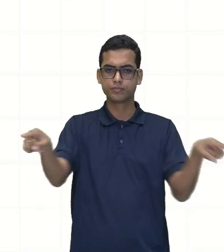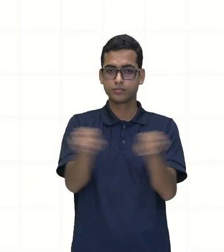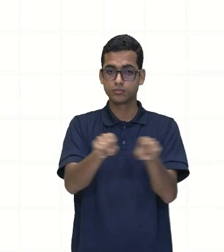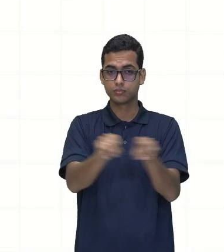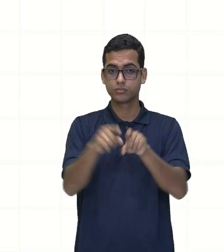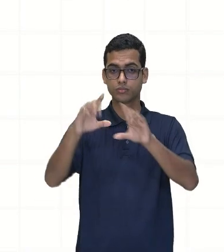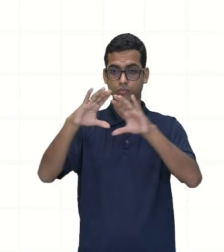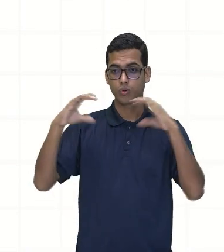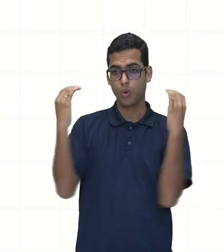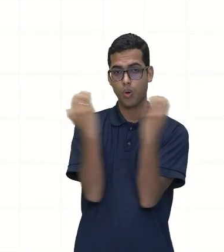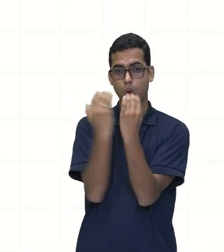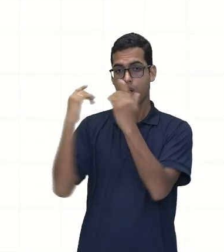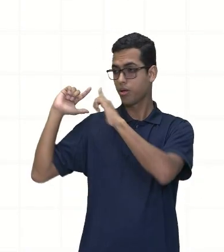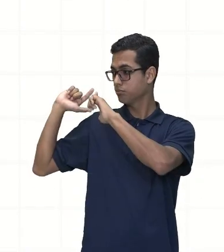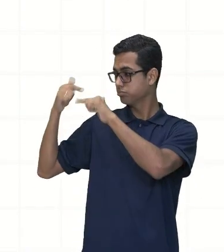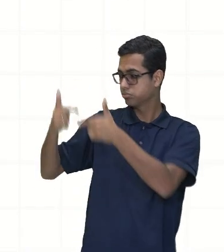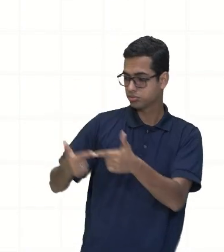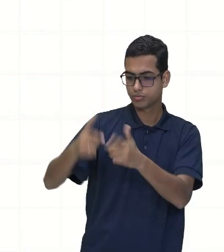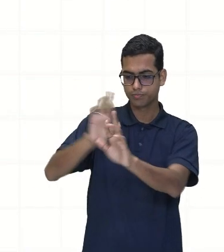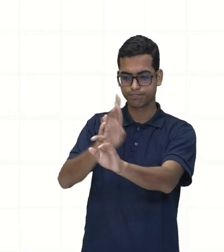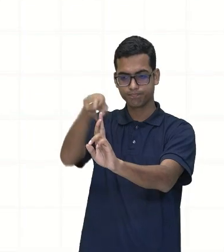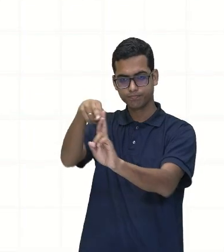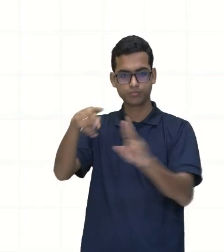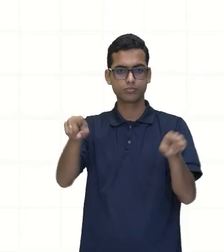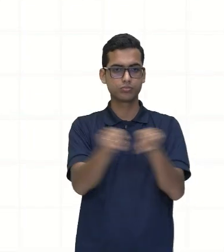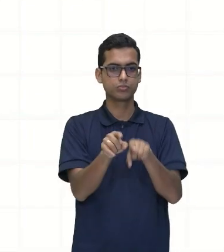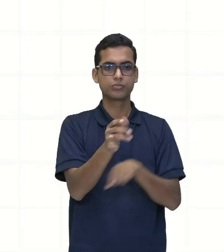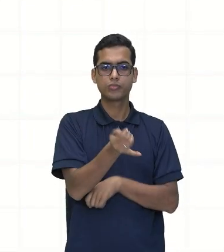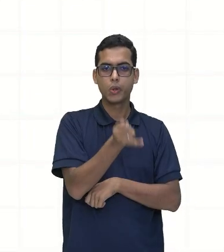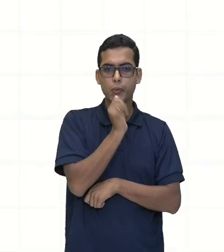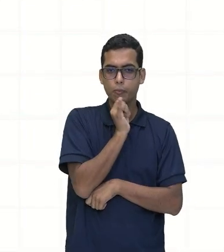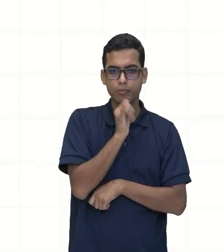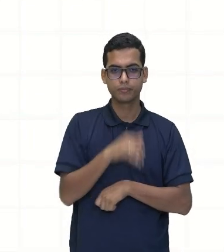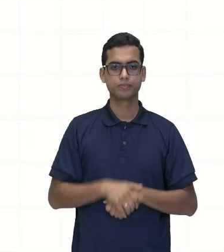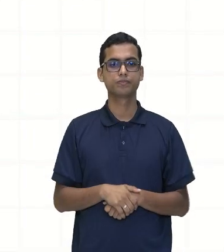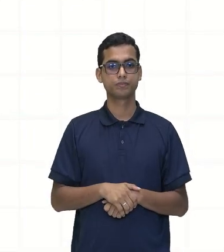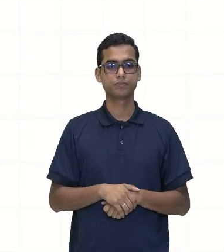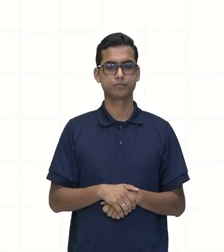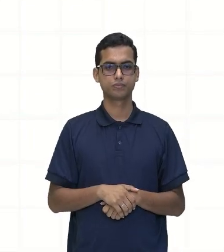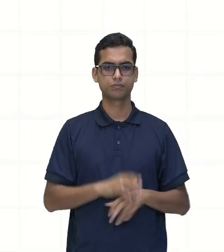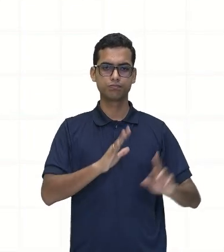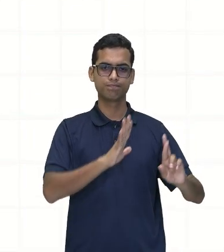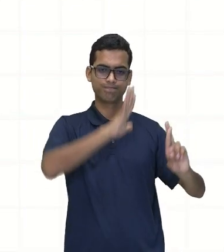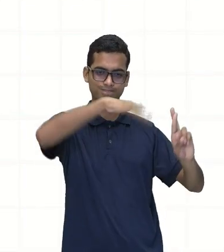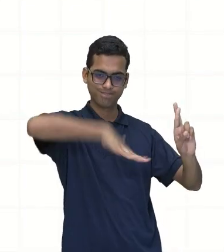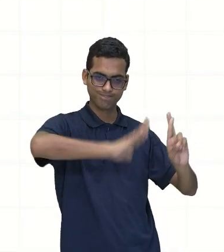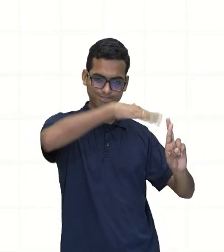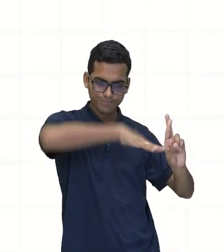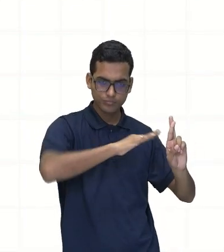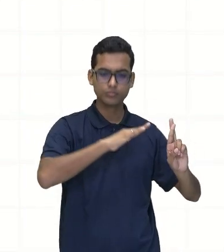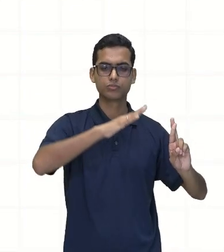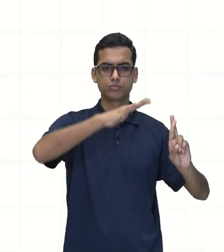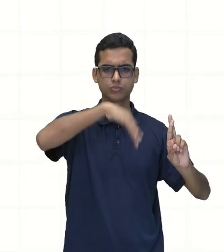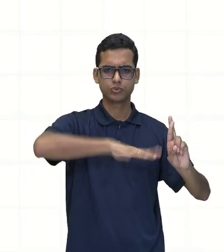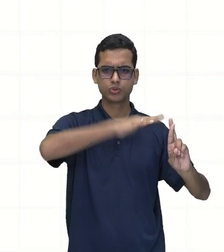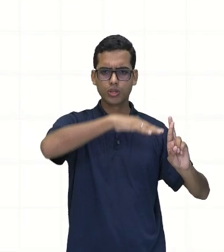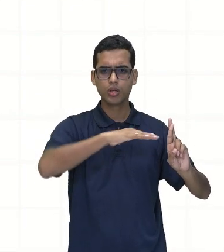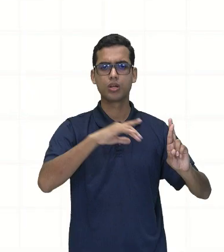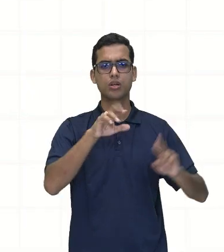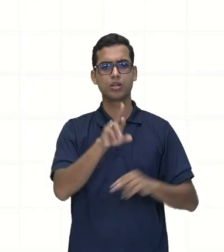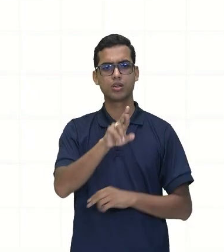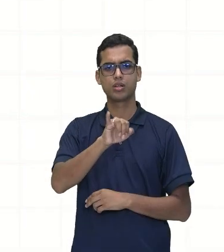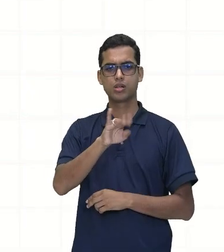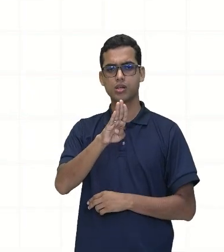tradicionais frequentemente referidas, né, como, por exemplo, os caboclos ribeirinhos, né, ou simplesmente também como